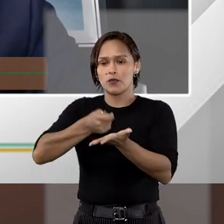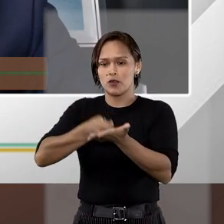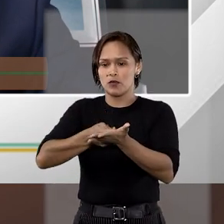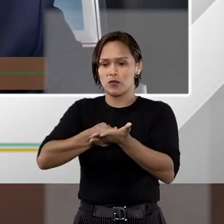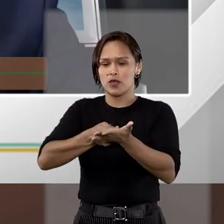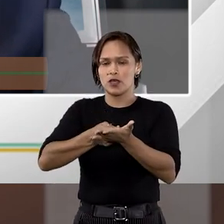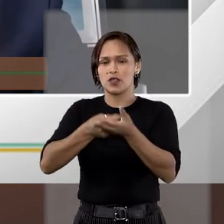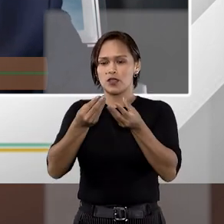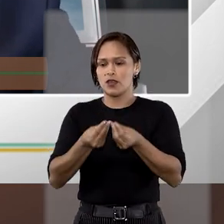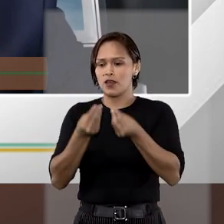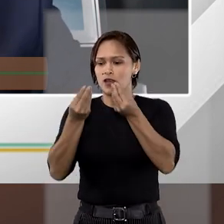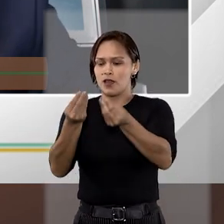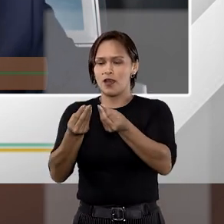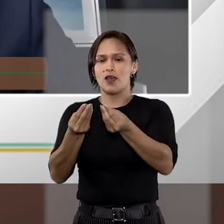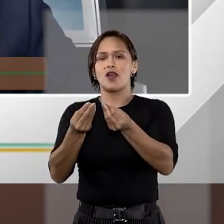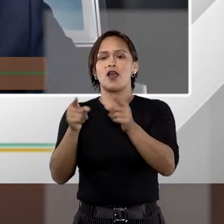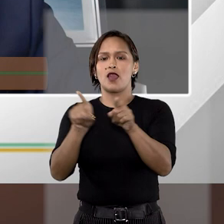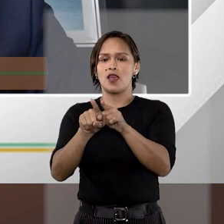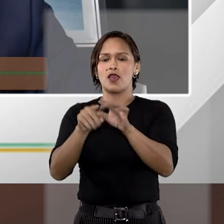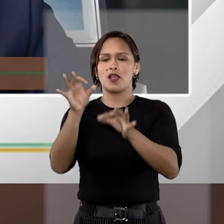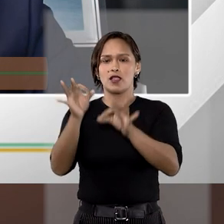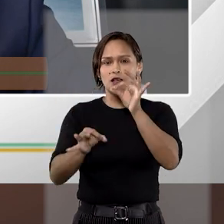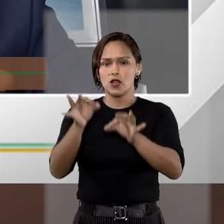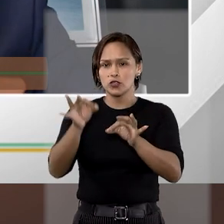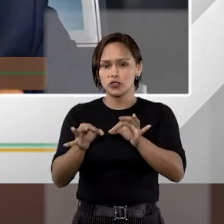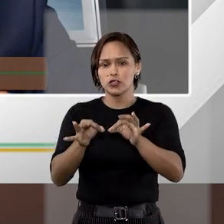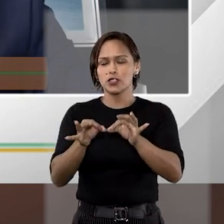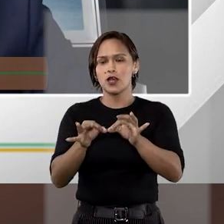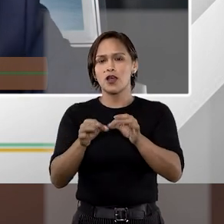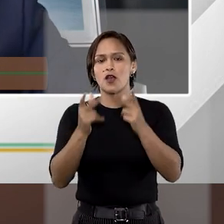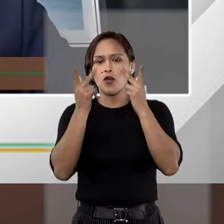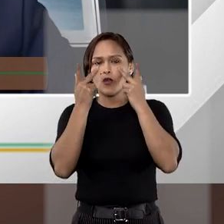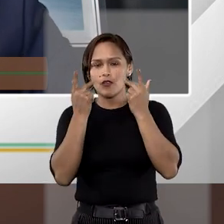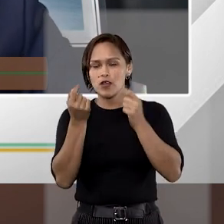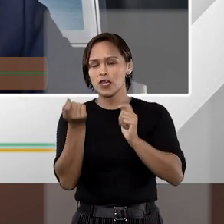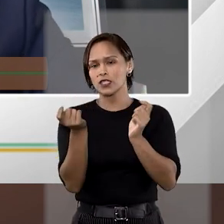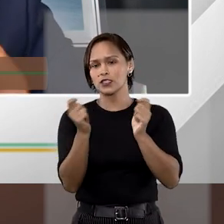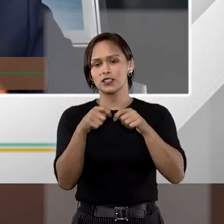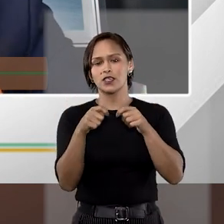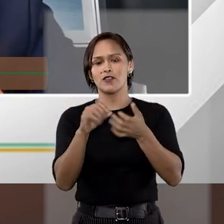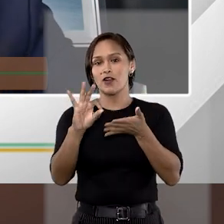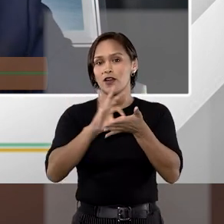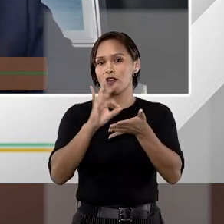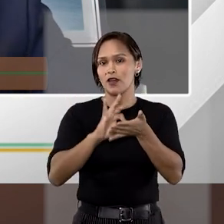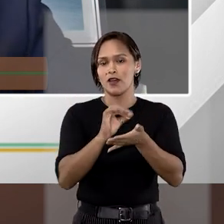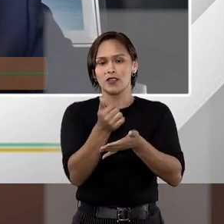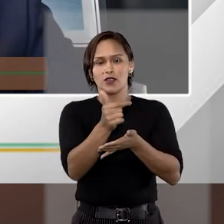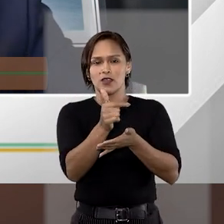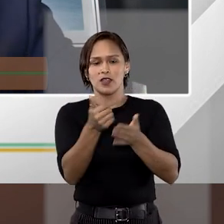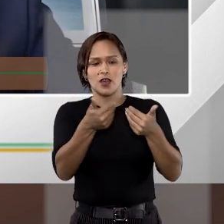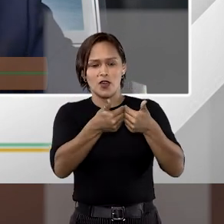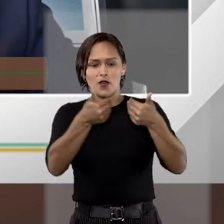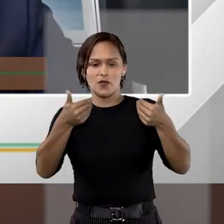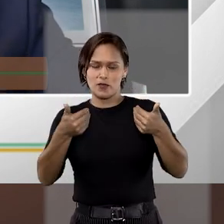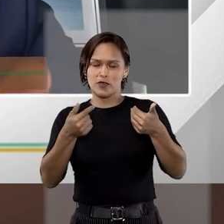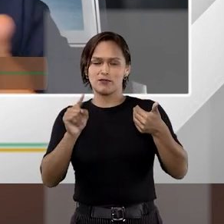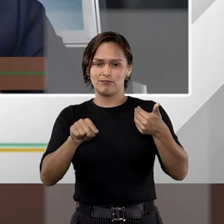comprometer a comparecer ao Juizado o flagrante não sei lá será Lavrado